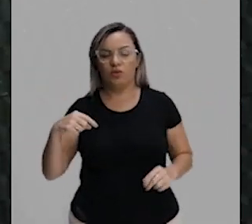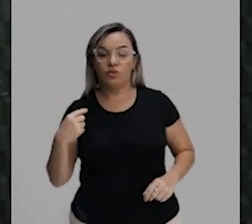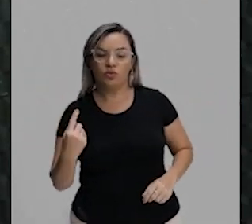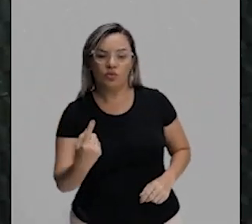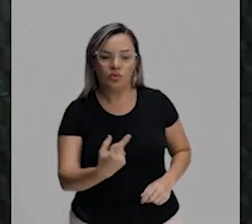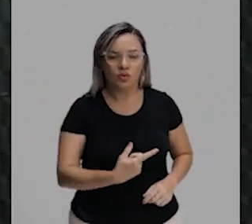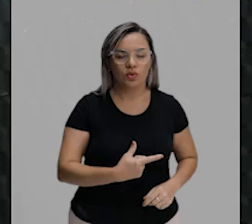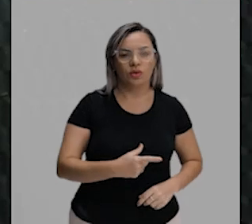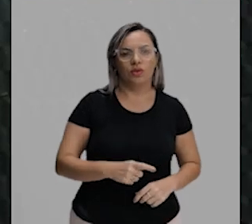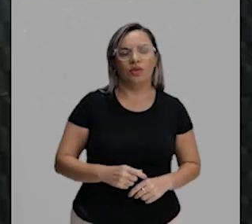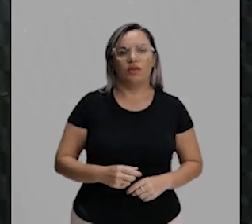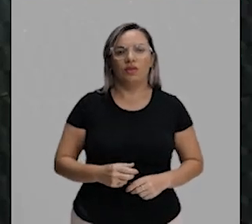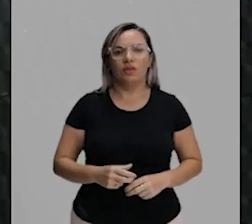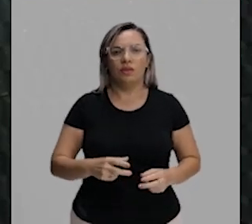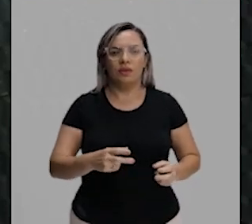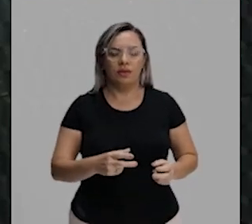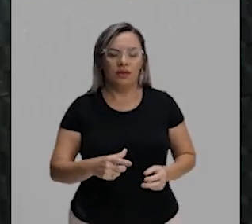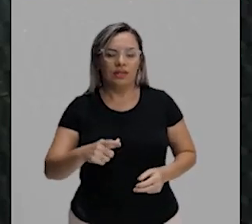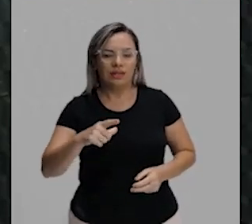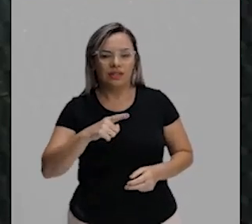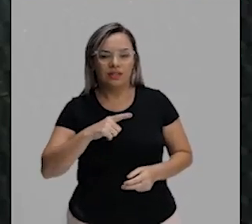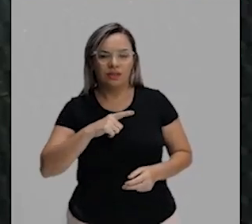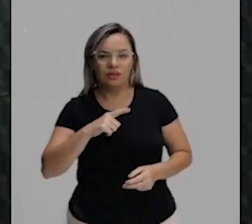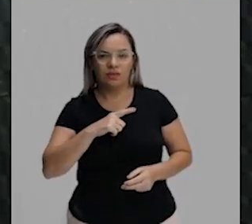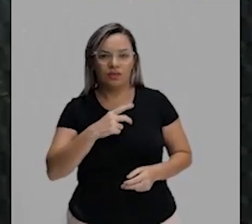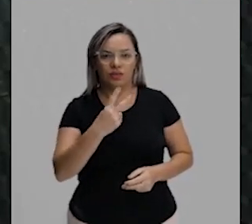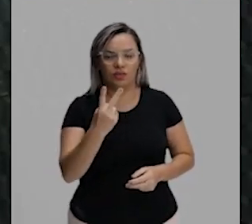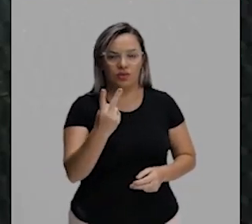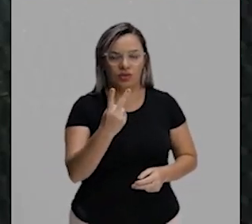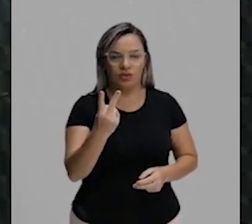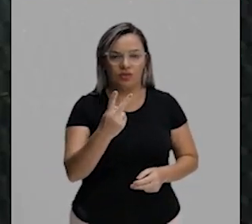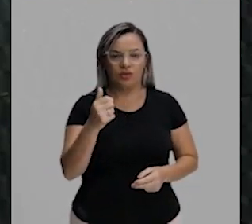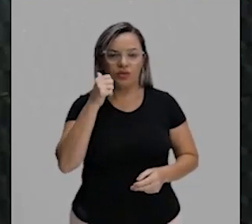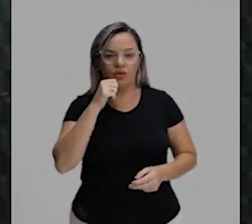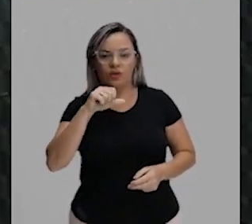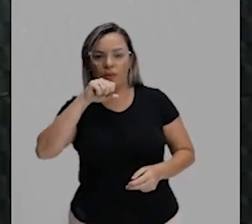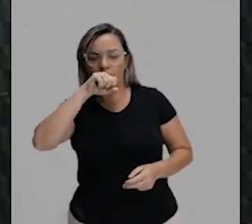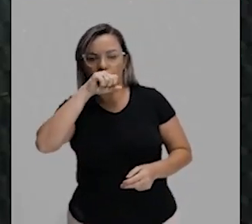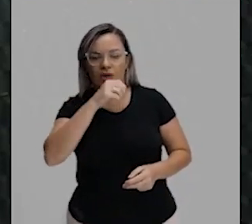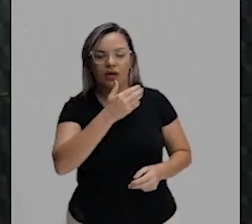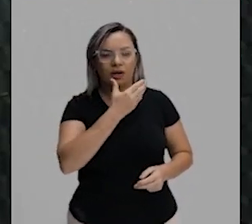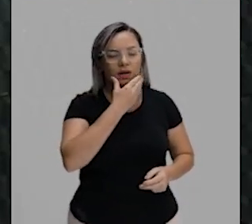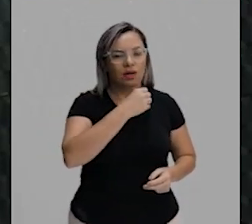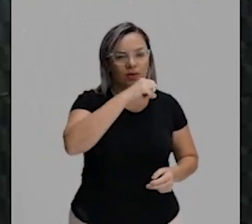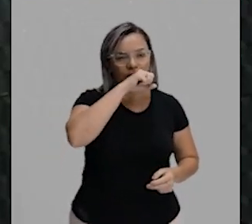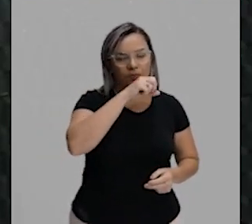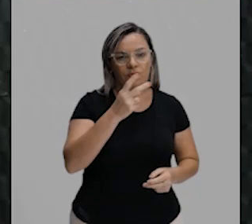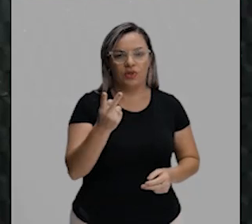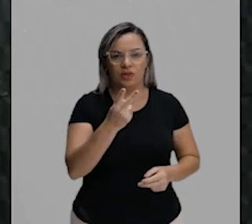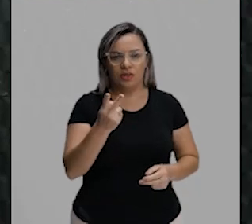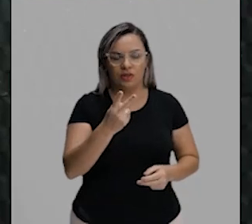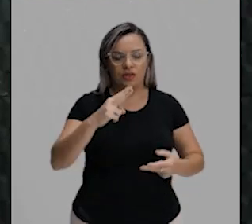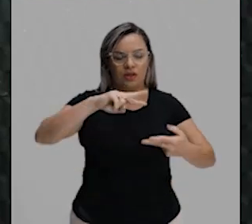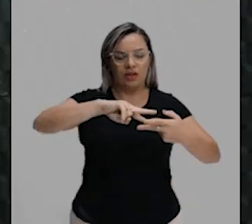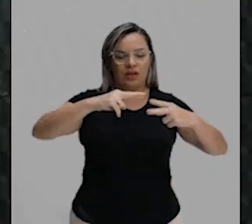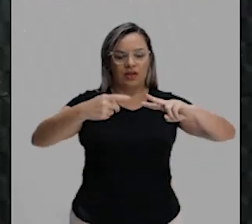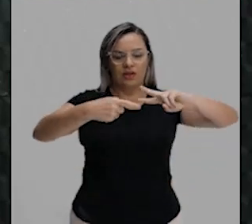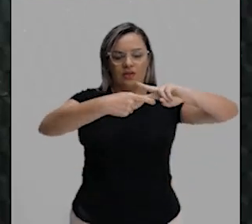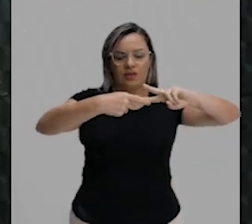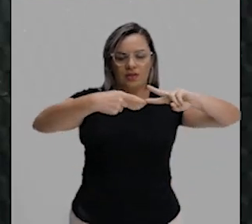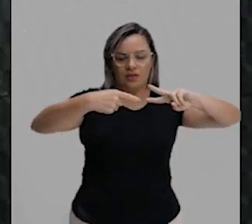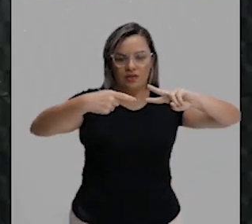de um mesmo gene, uma versão do pai e uma versão da mãe. Cada versão dessa é chamada de alelo. Por